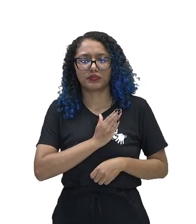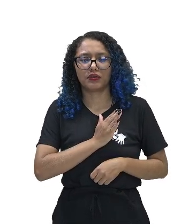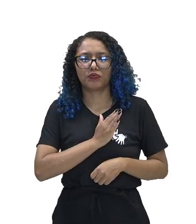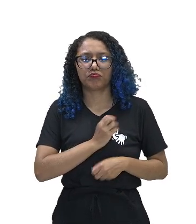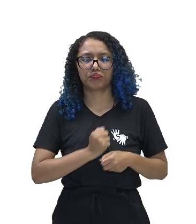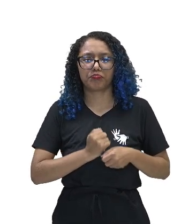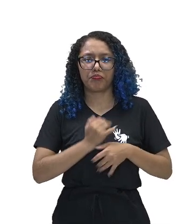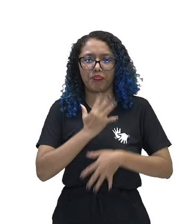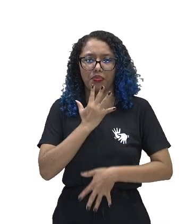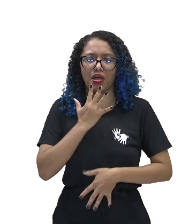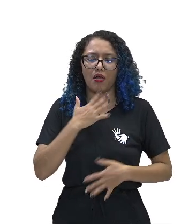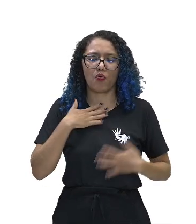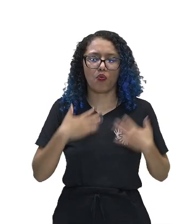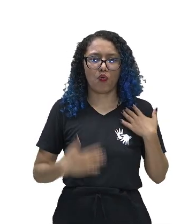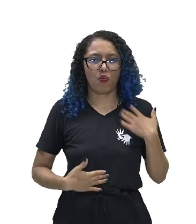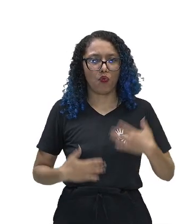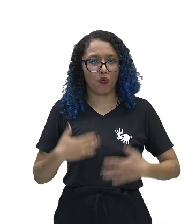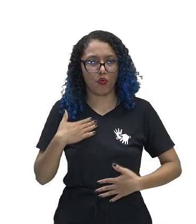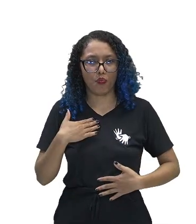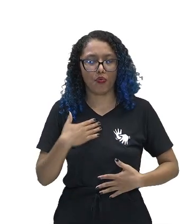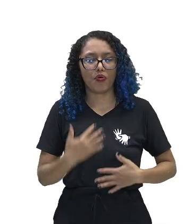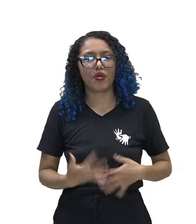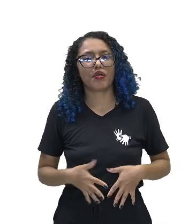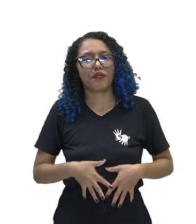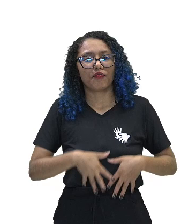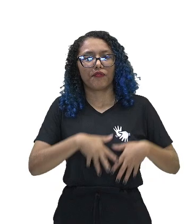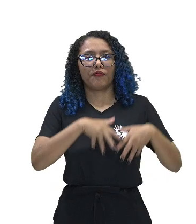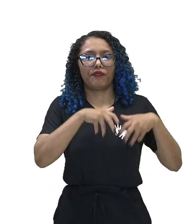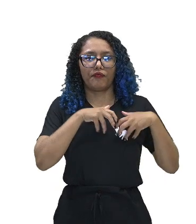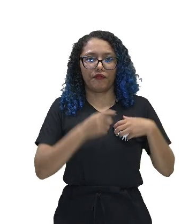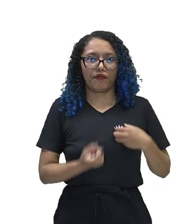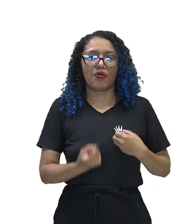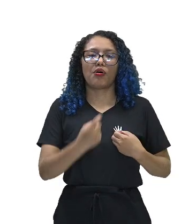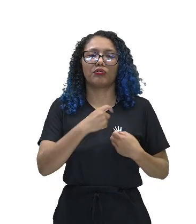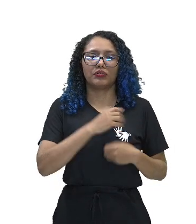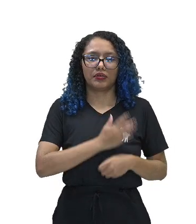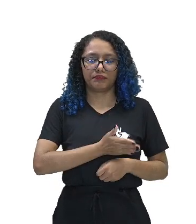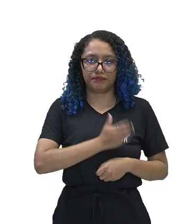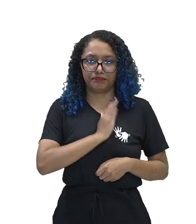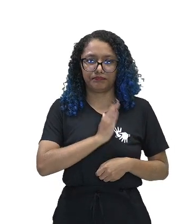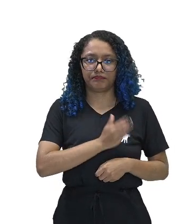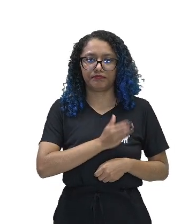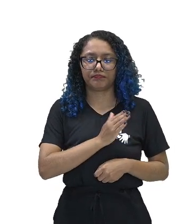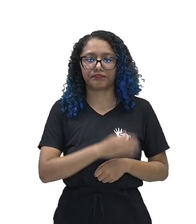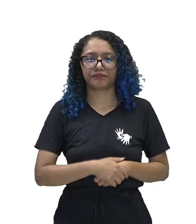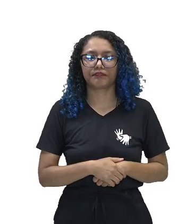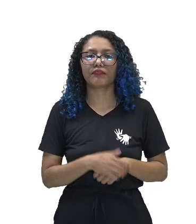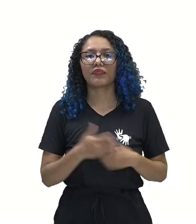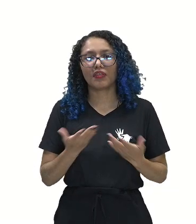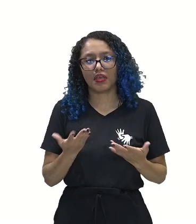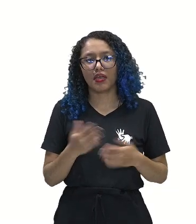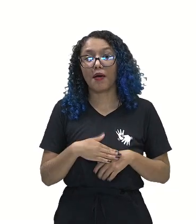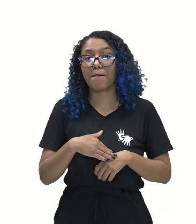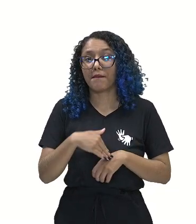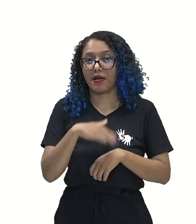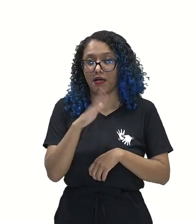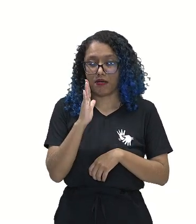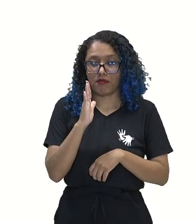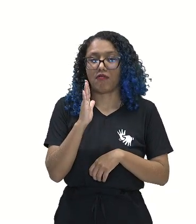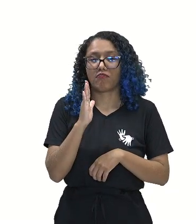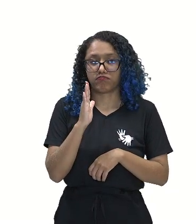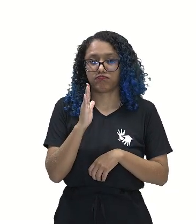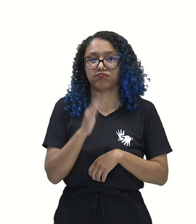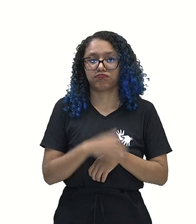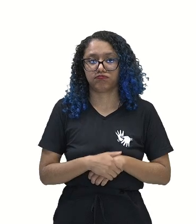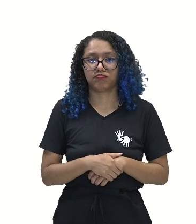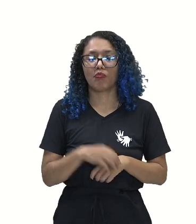lá para o corpo e volta para o coração de novo. Então, nós temos aqui a grande circulação, porque aqui, ó,